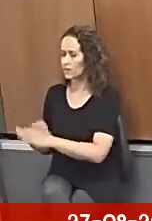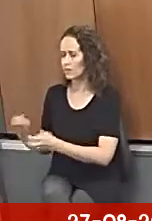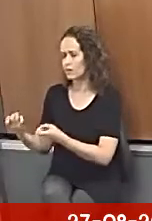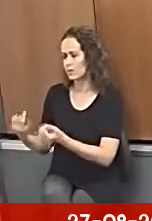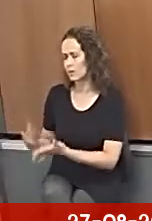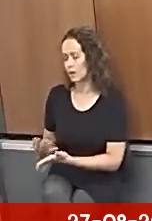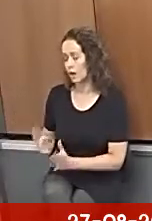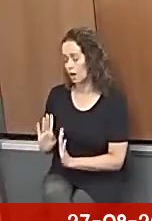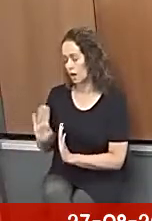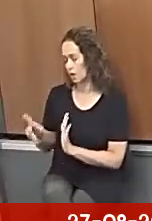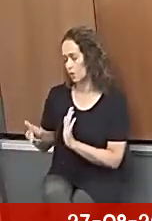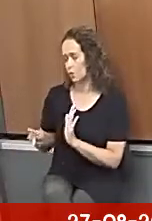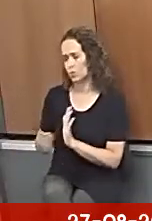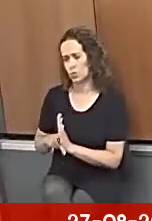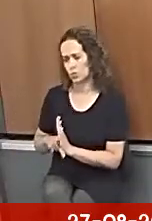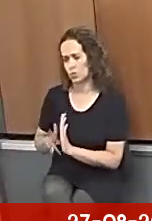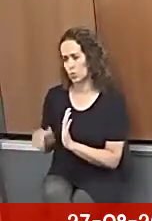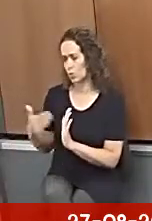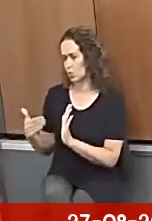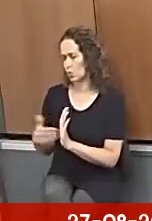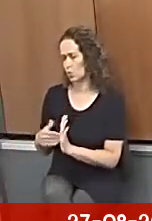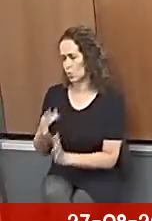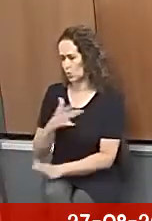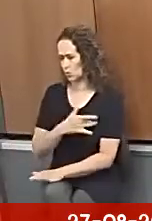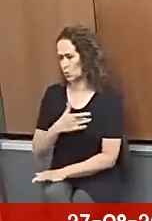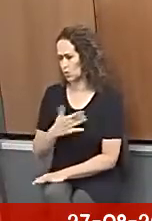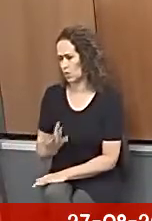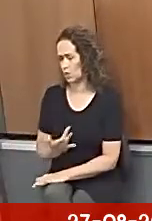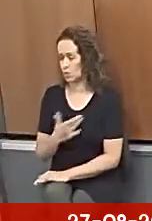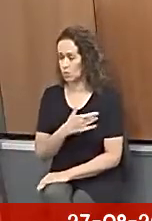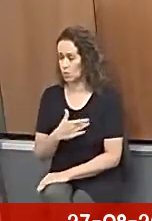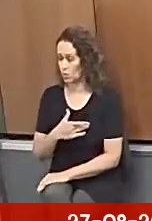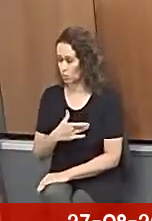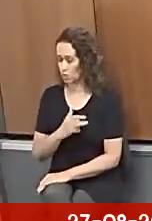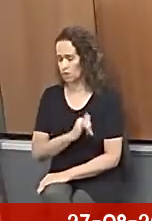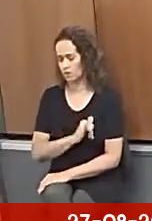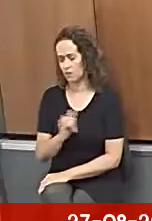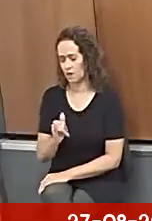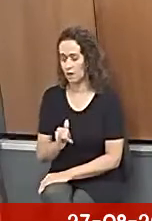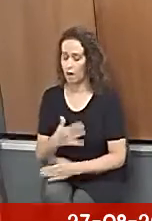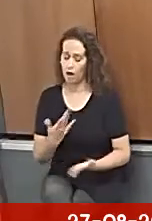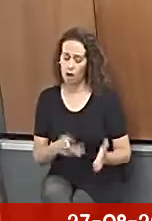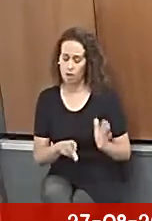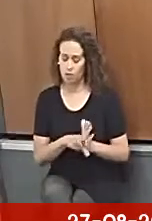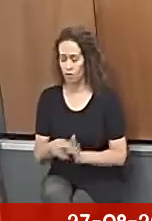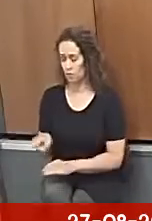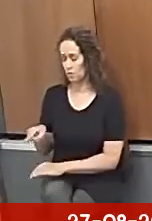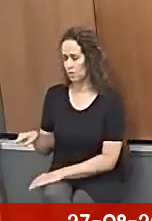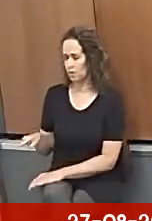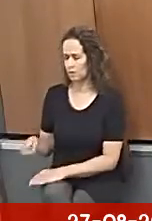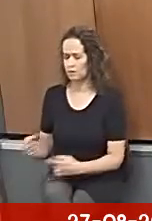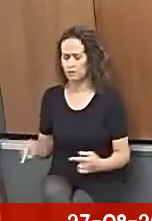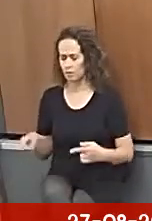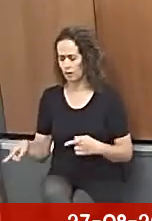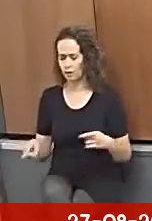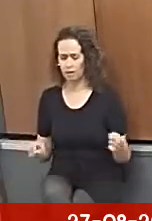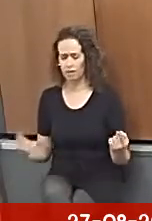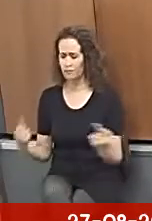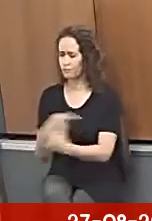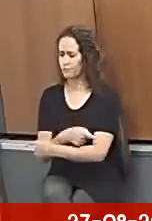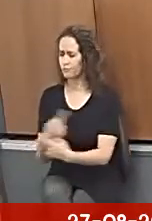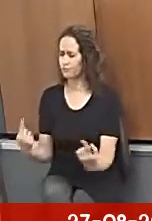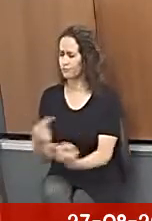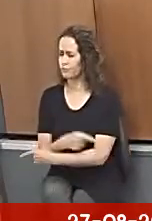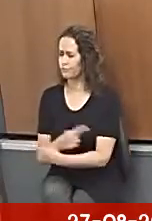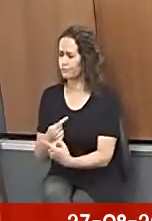todos o cruzeiro por sua vez o cruzeiro disse que os ingressos são da minas arena que o torcedor fica sem resposta